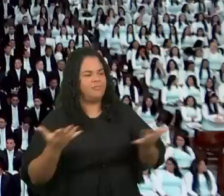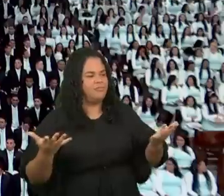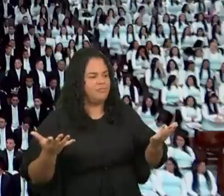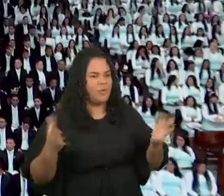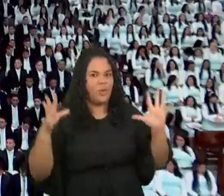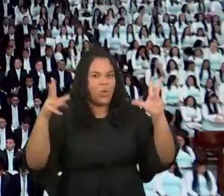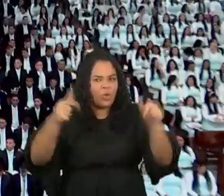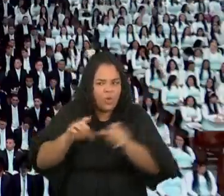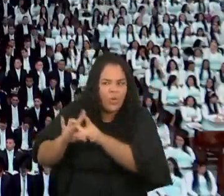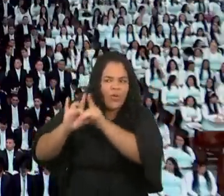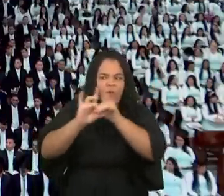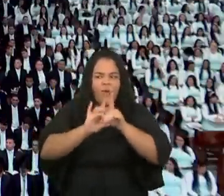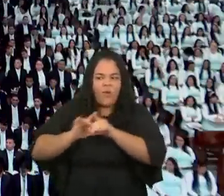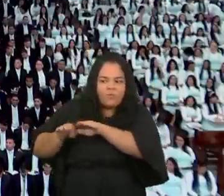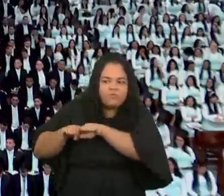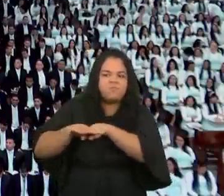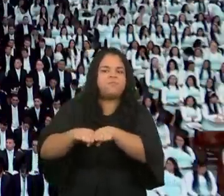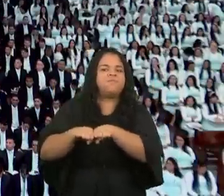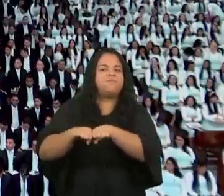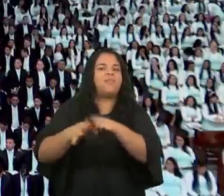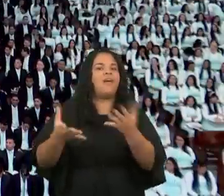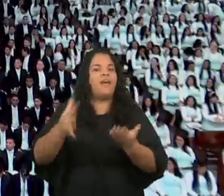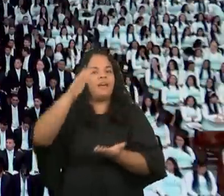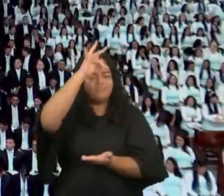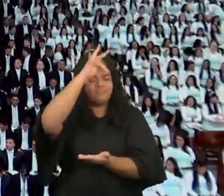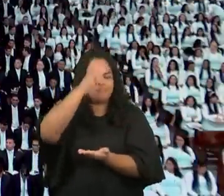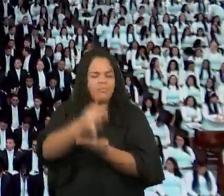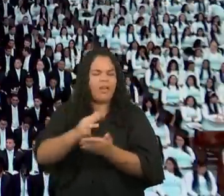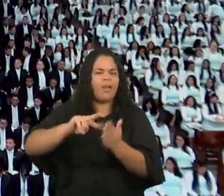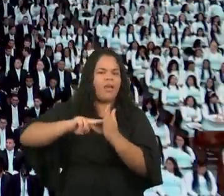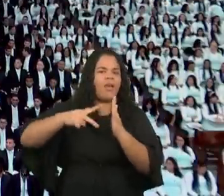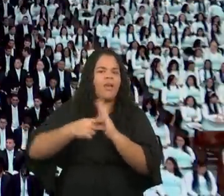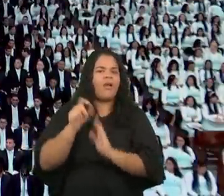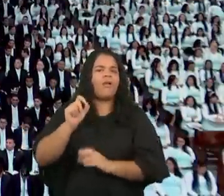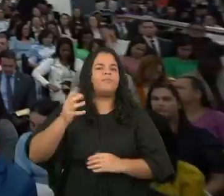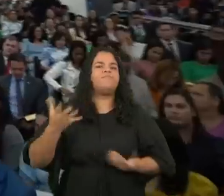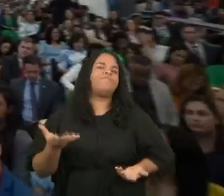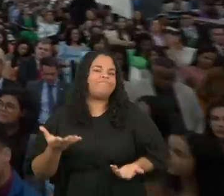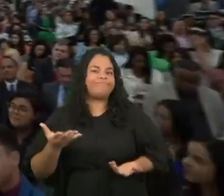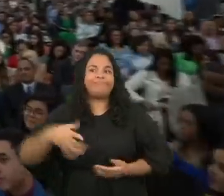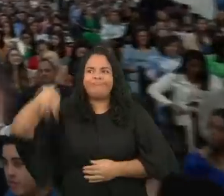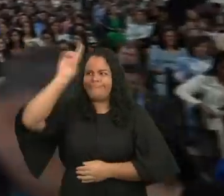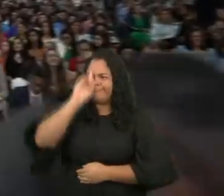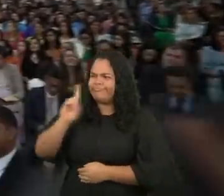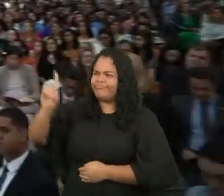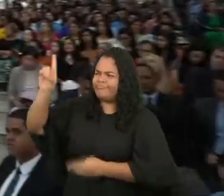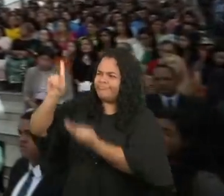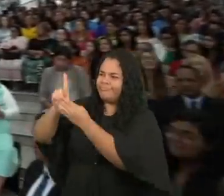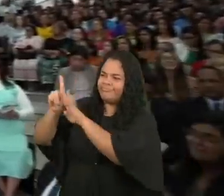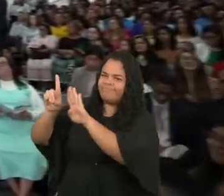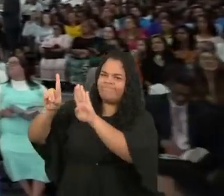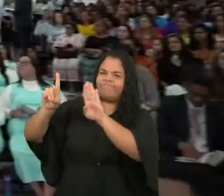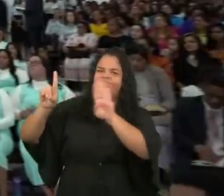Ora, a fé é o firme fundamento das